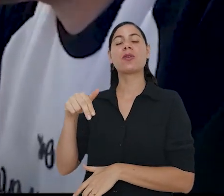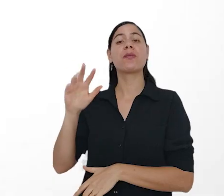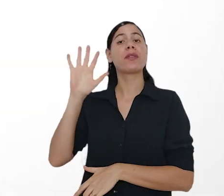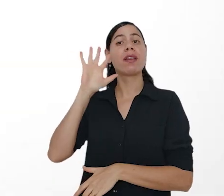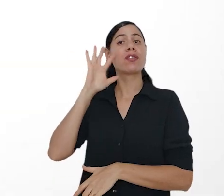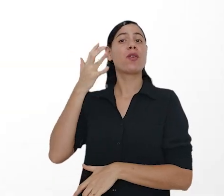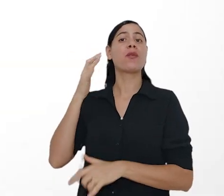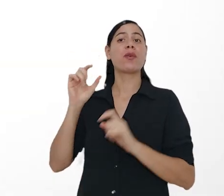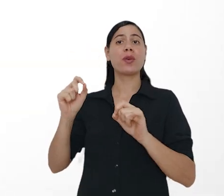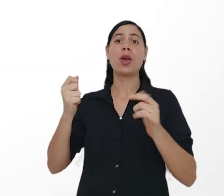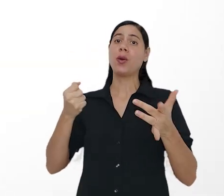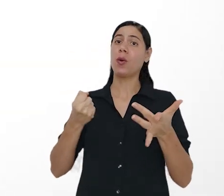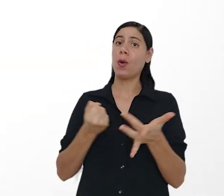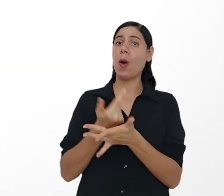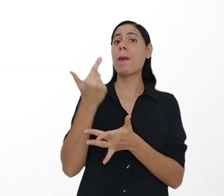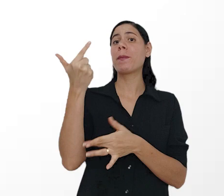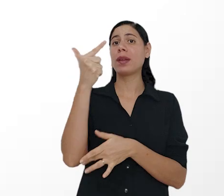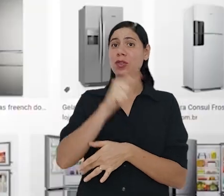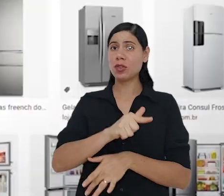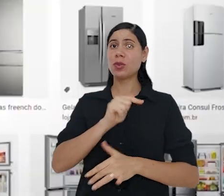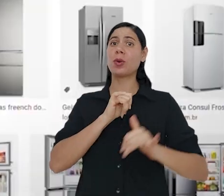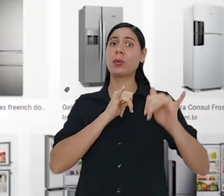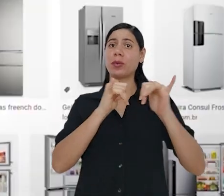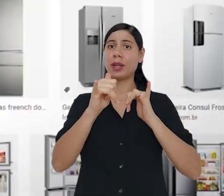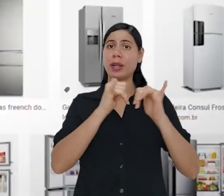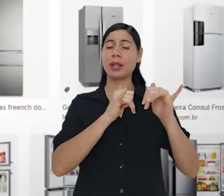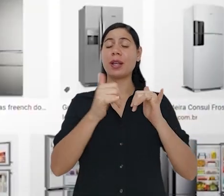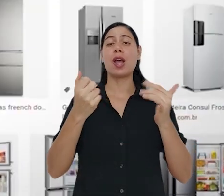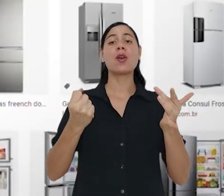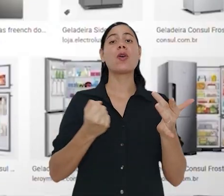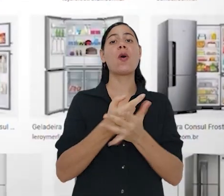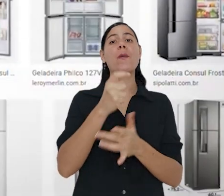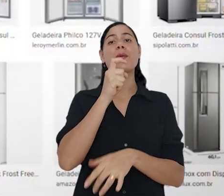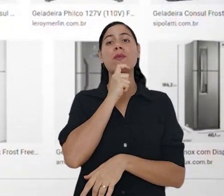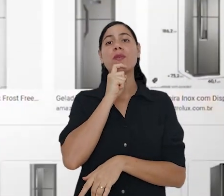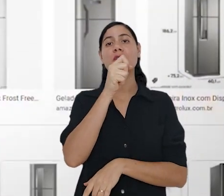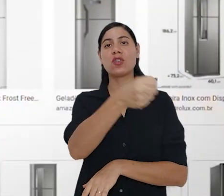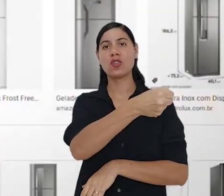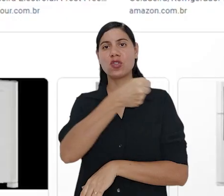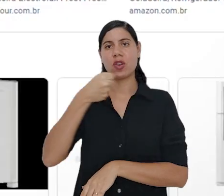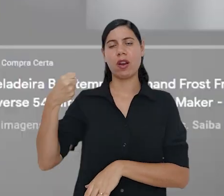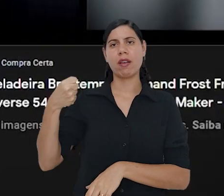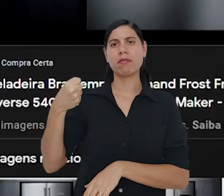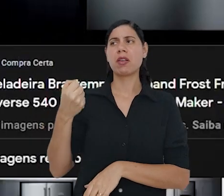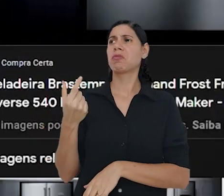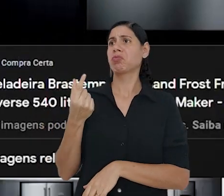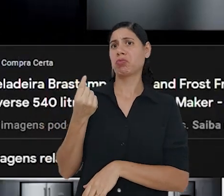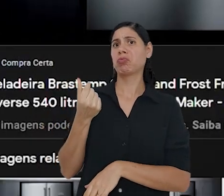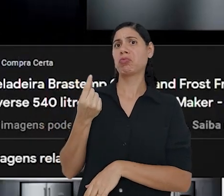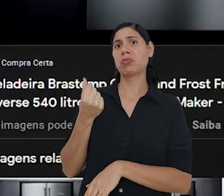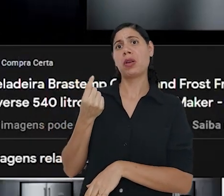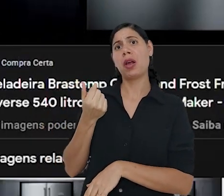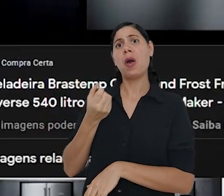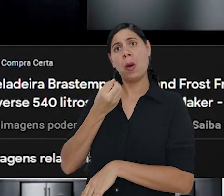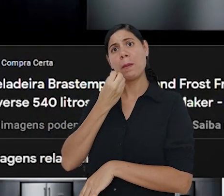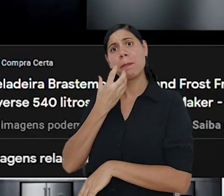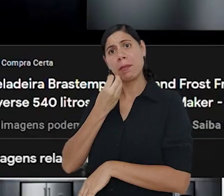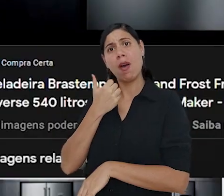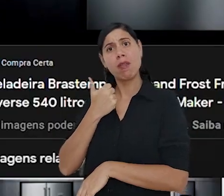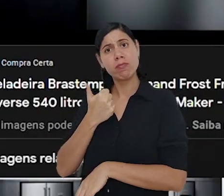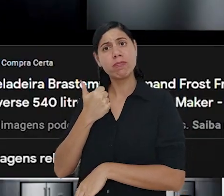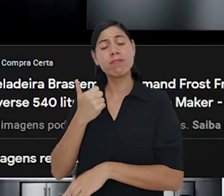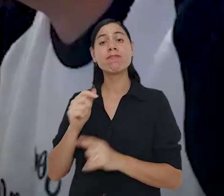resolveu fazer outro negócio online, adquirir uma geladeira. O preço, segundo ele, estava bem em